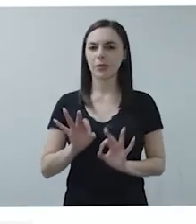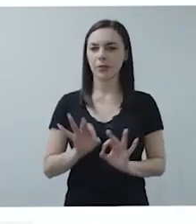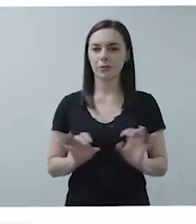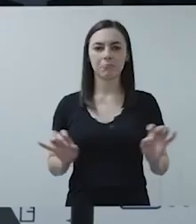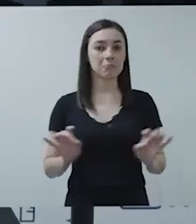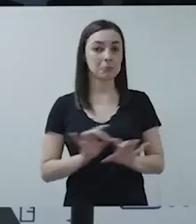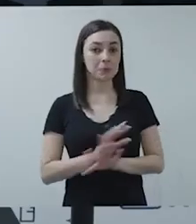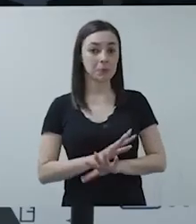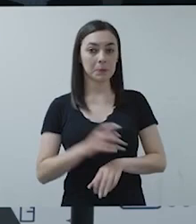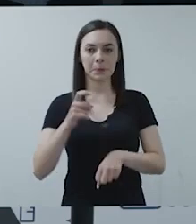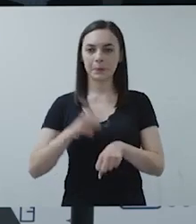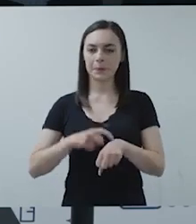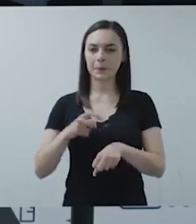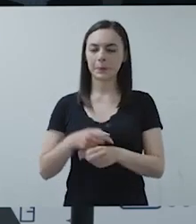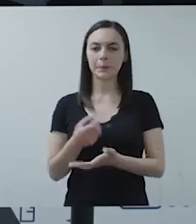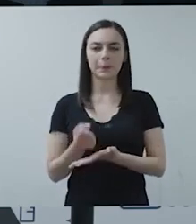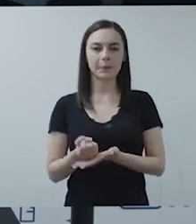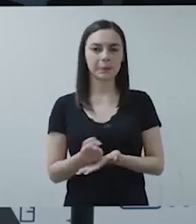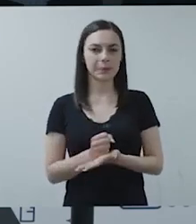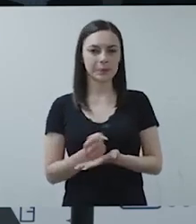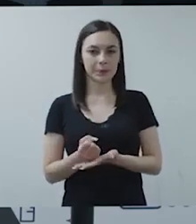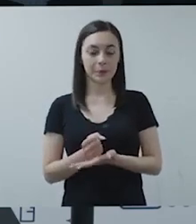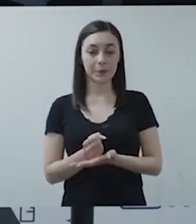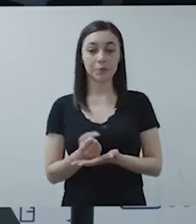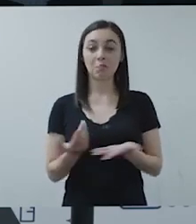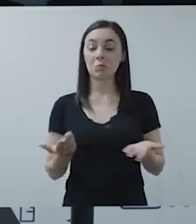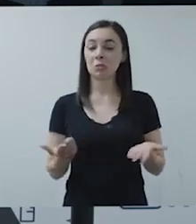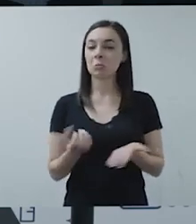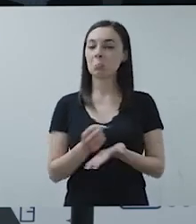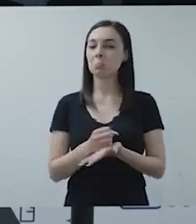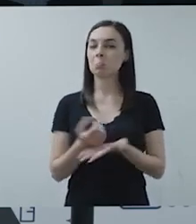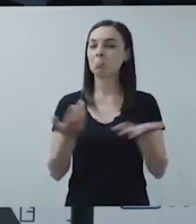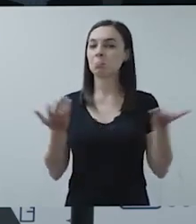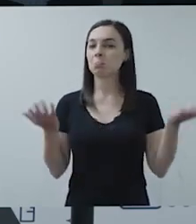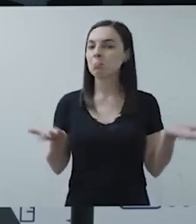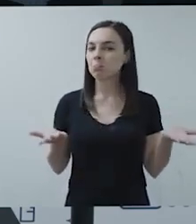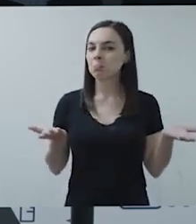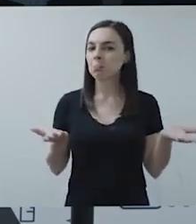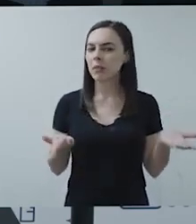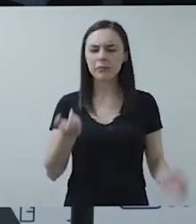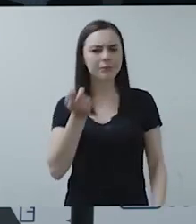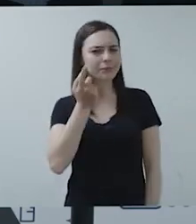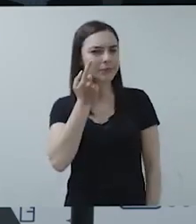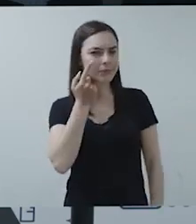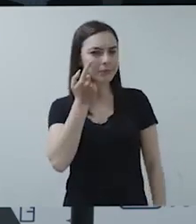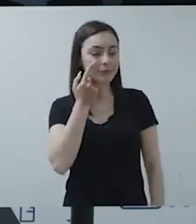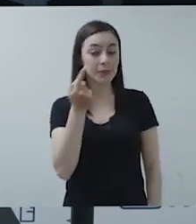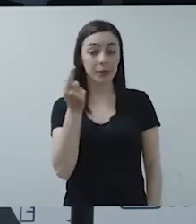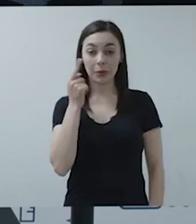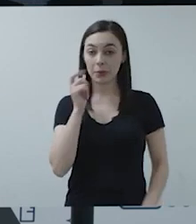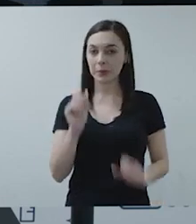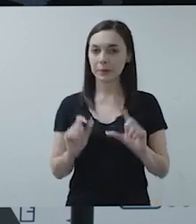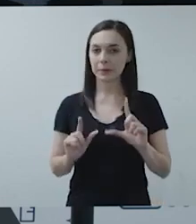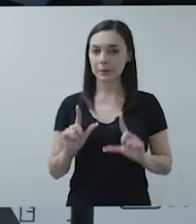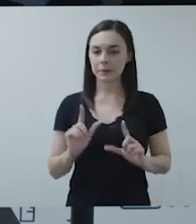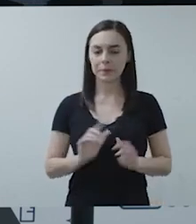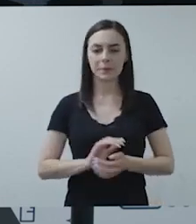para nossa hora do jogo. E que jogo será esse? Vamos ver? Acompanhe aqui